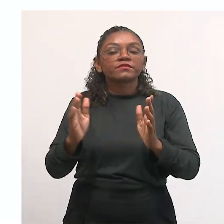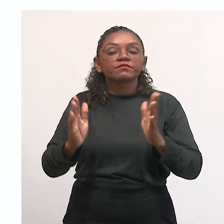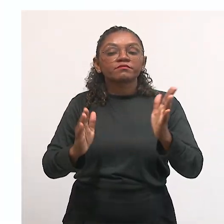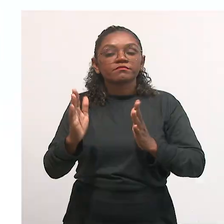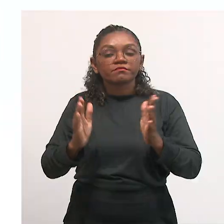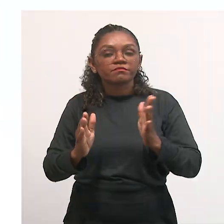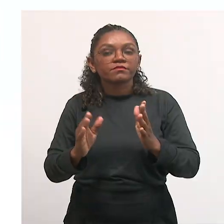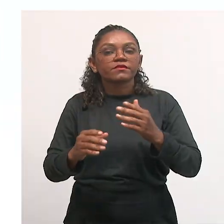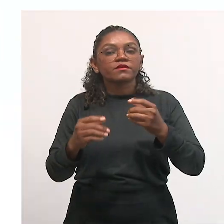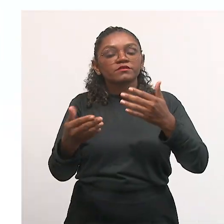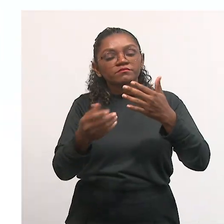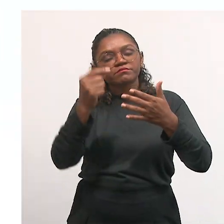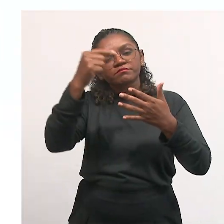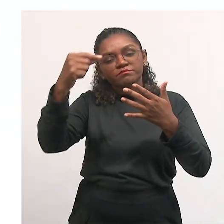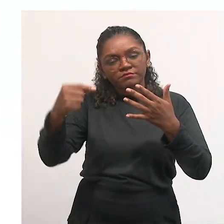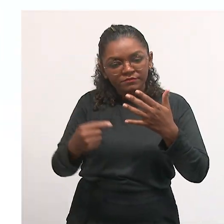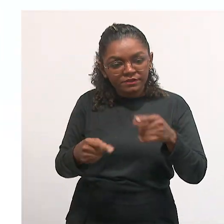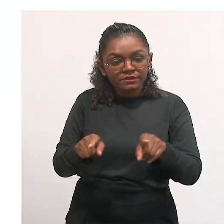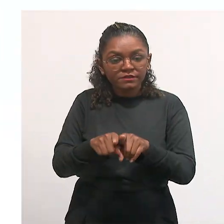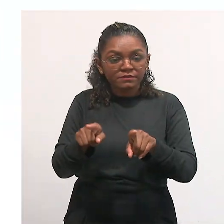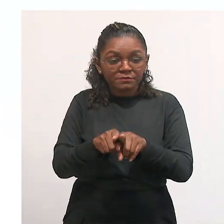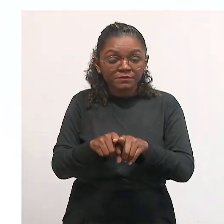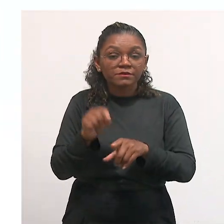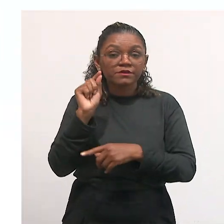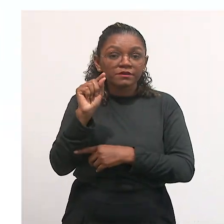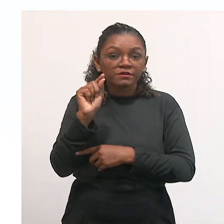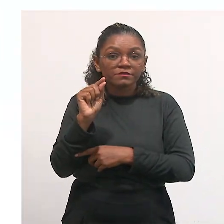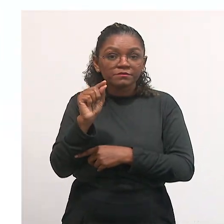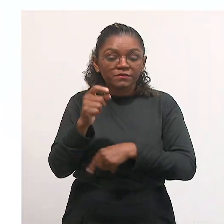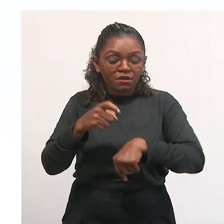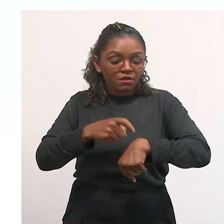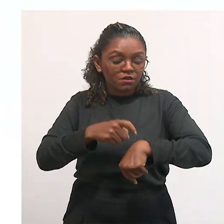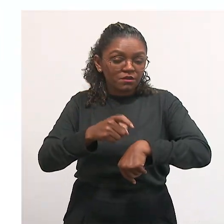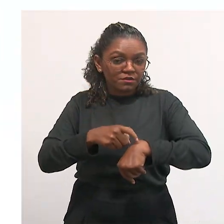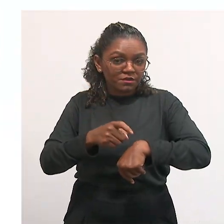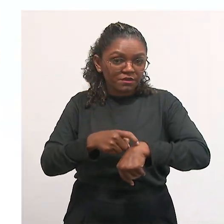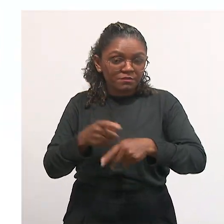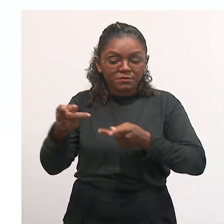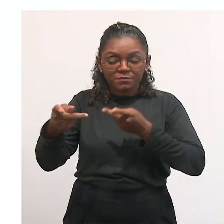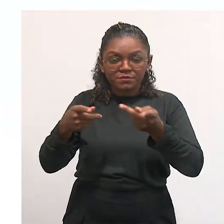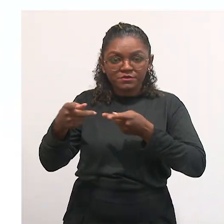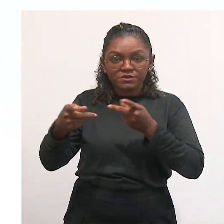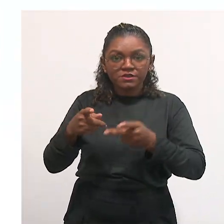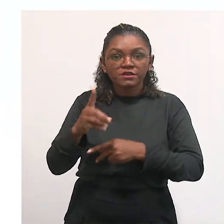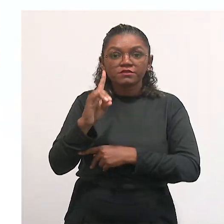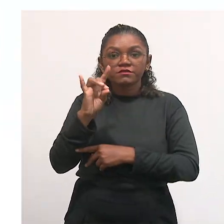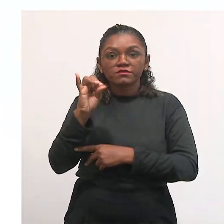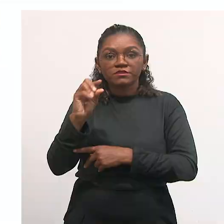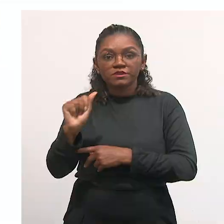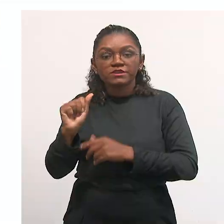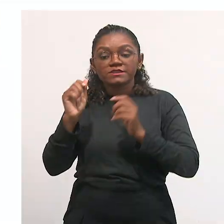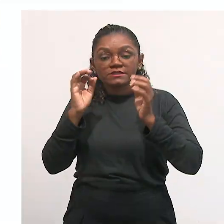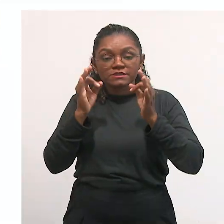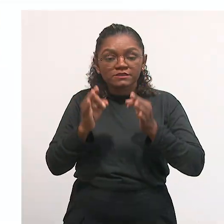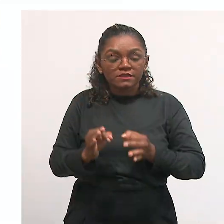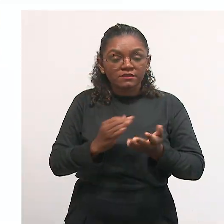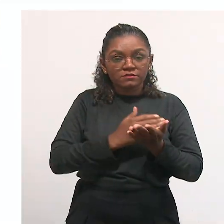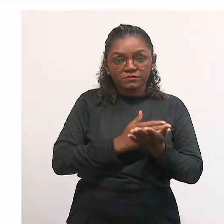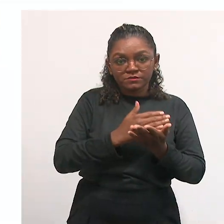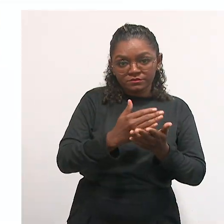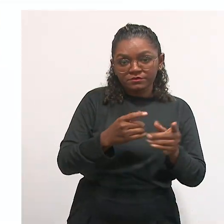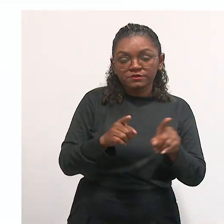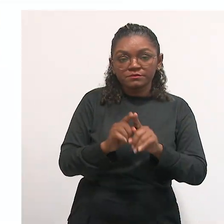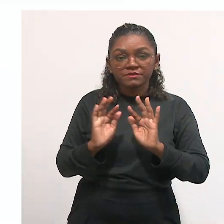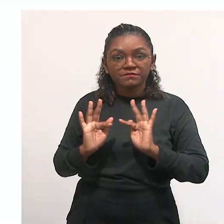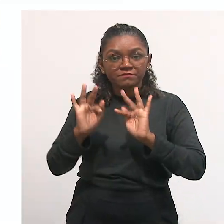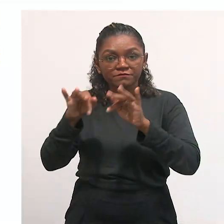recursos e as restrições de tempo para criar um cronograma de projeto que indique as datas tanto de início como também a data de